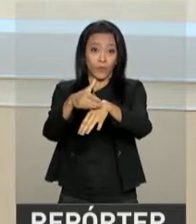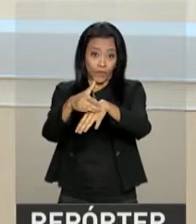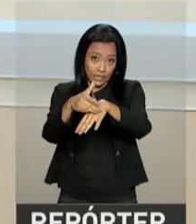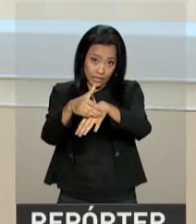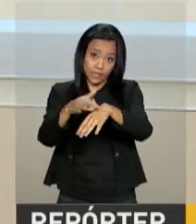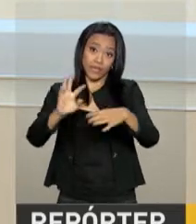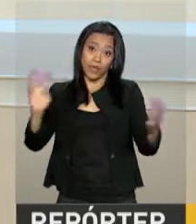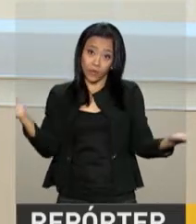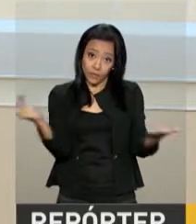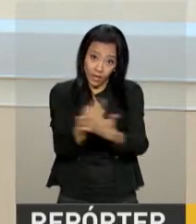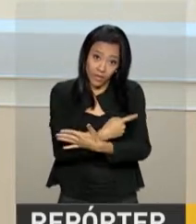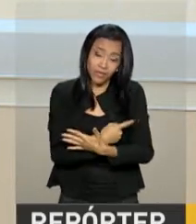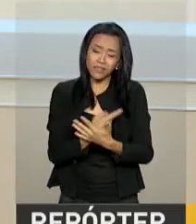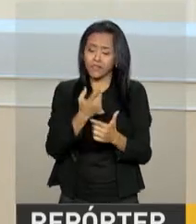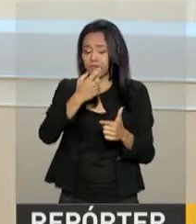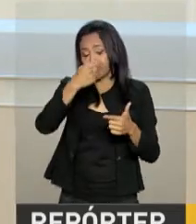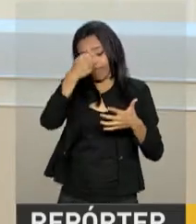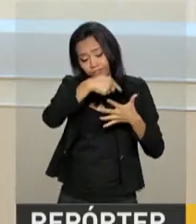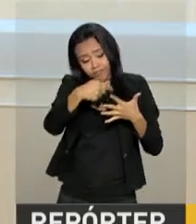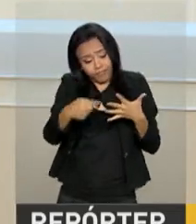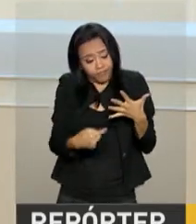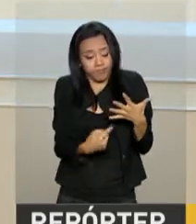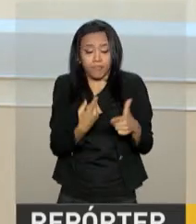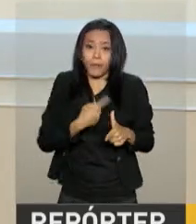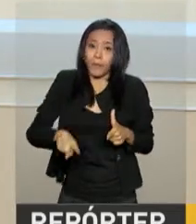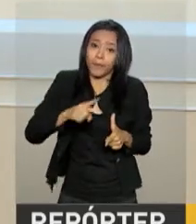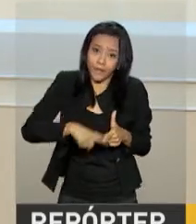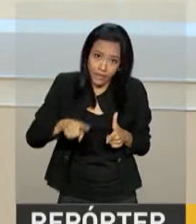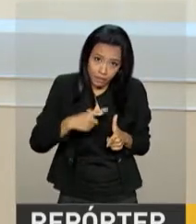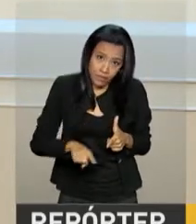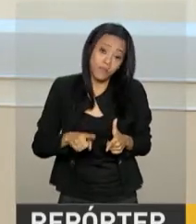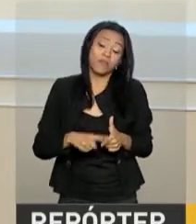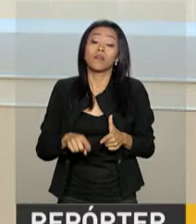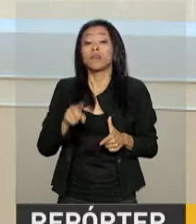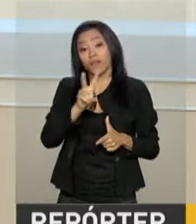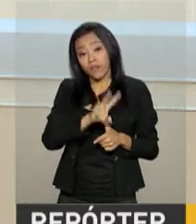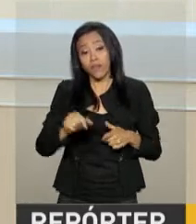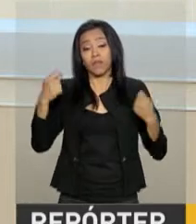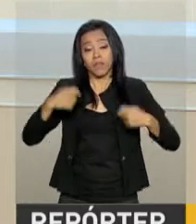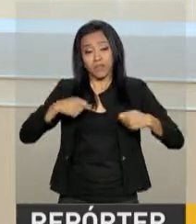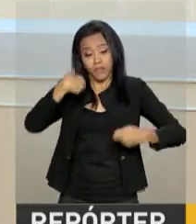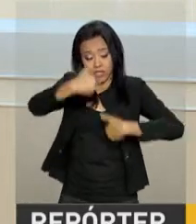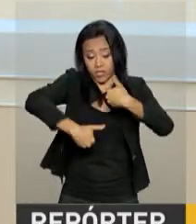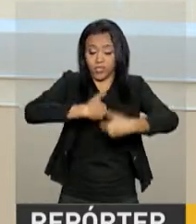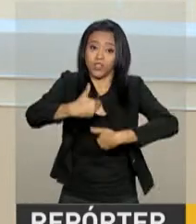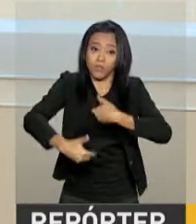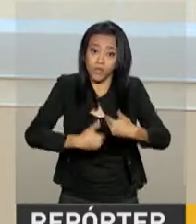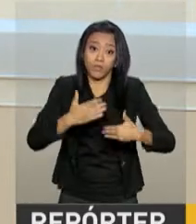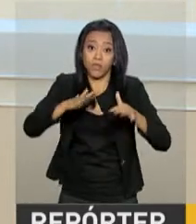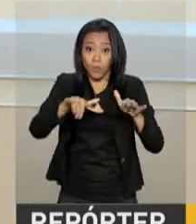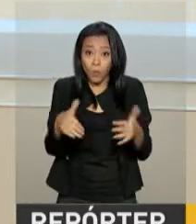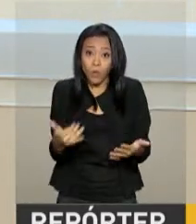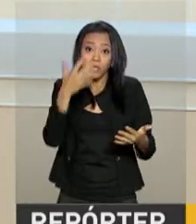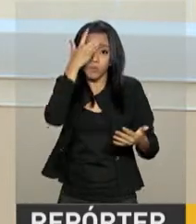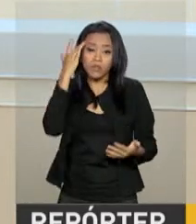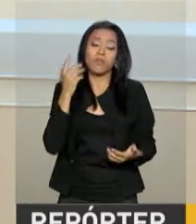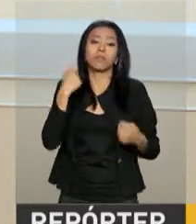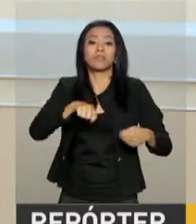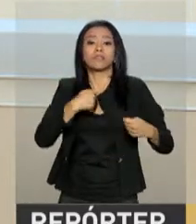várias a vários problemas que vai demandar assistência especializada uma pessoa presente